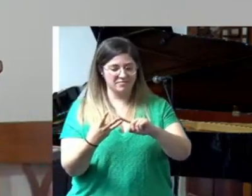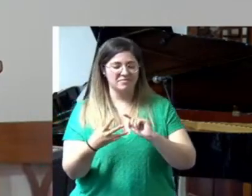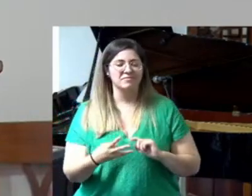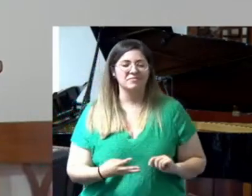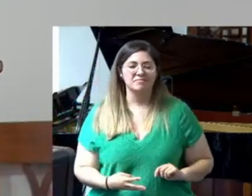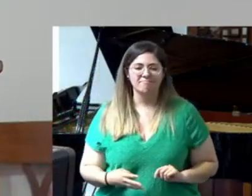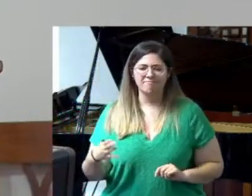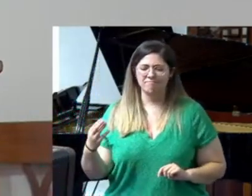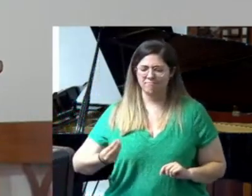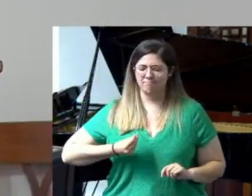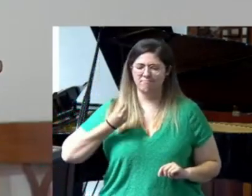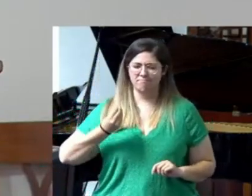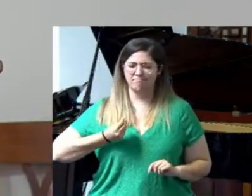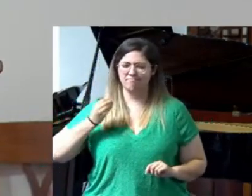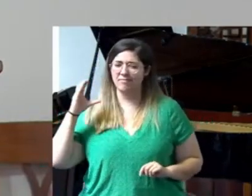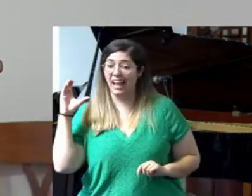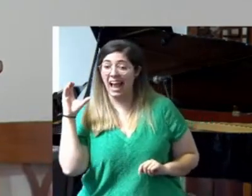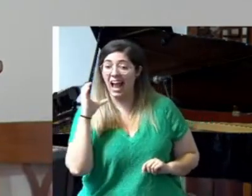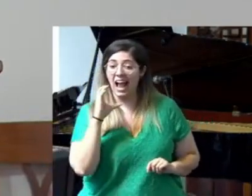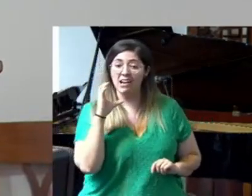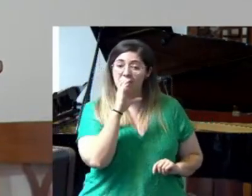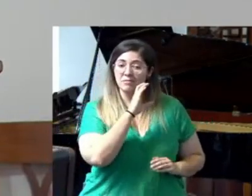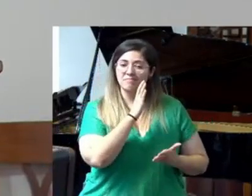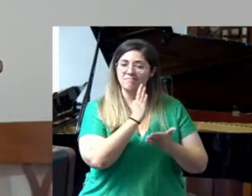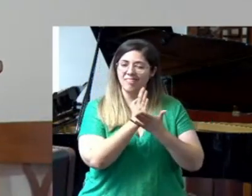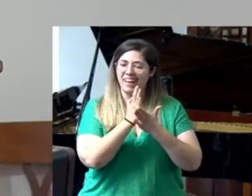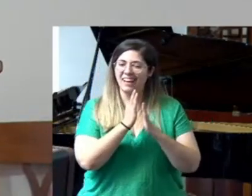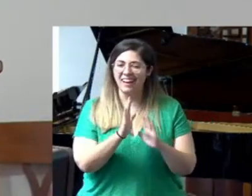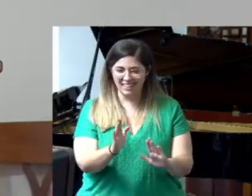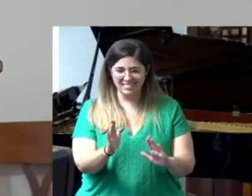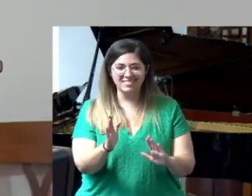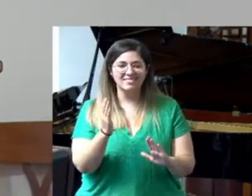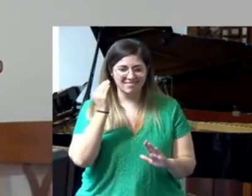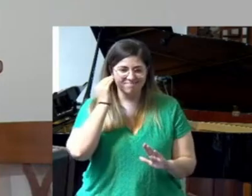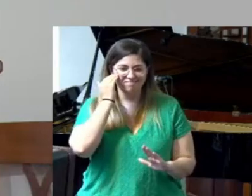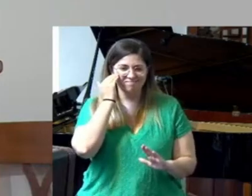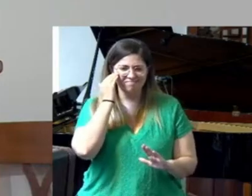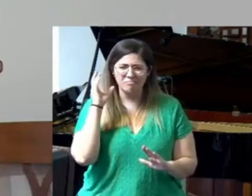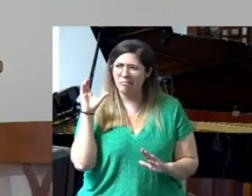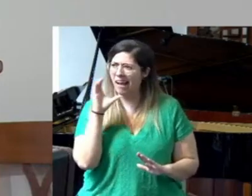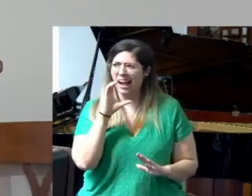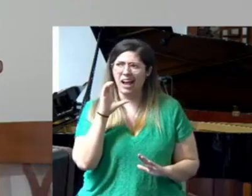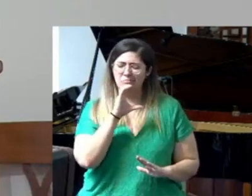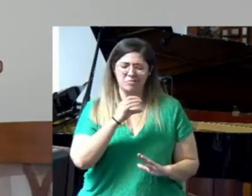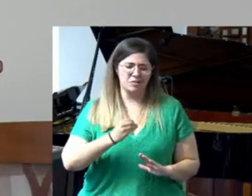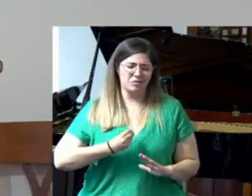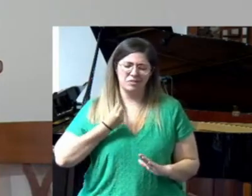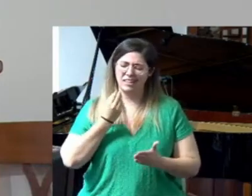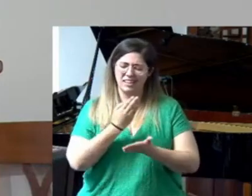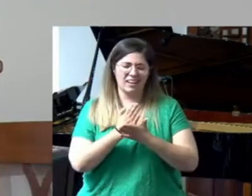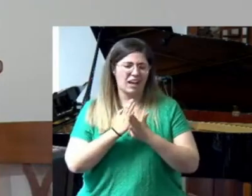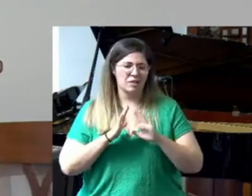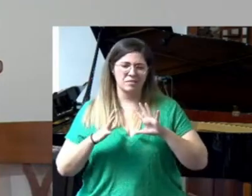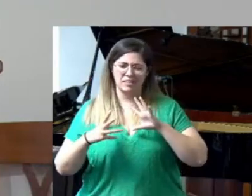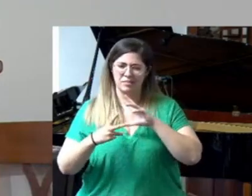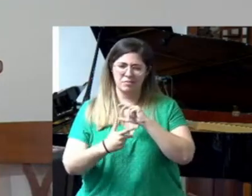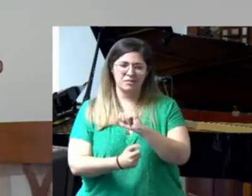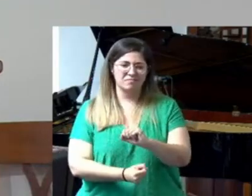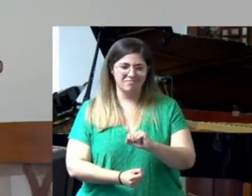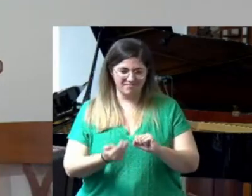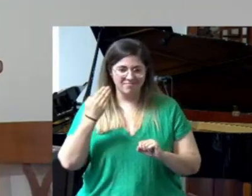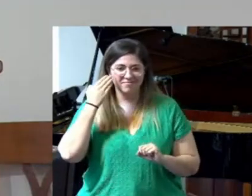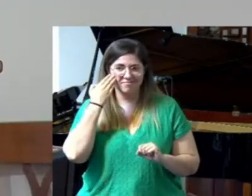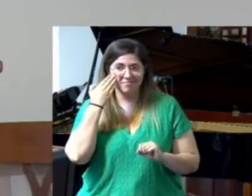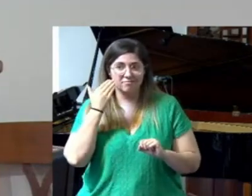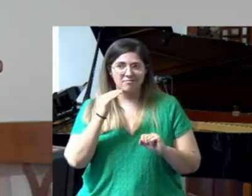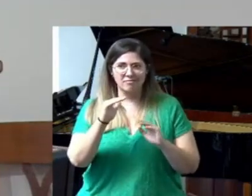vida breve, viu? A vida está perto de acabar. A nossa vida está perto de acabar aqui nessa terra. Então, tem